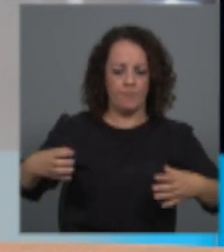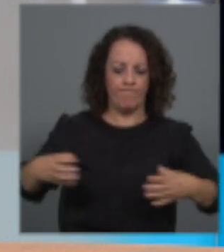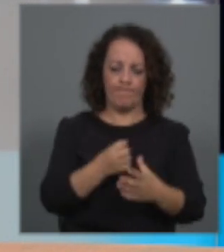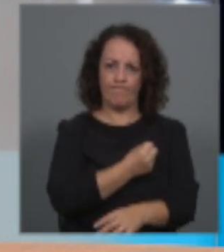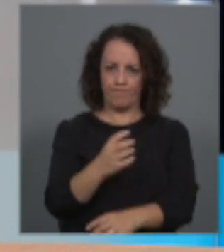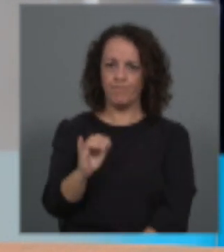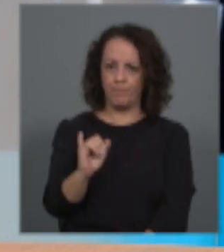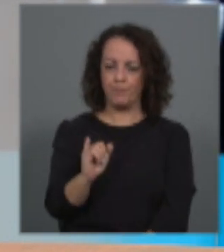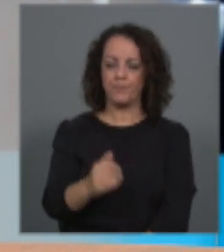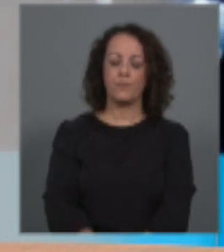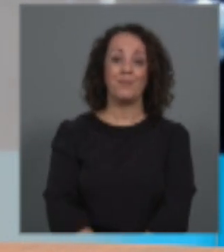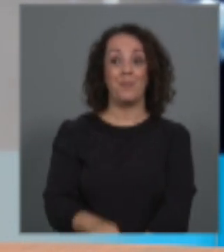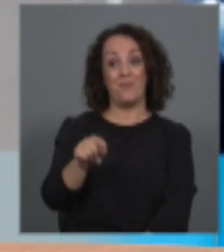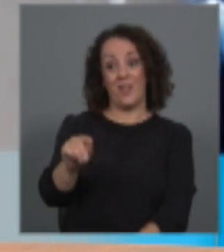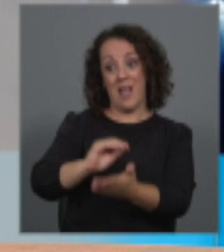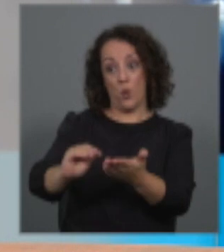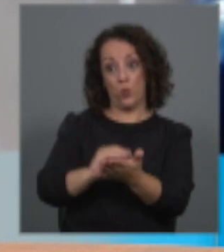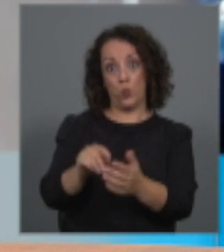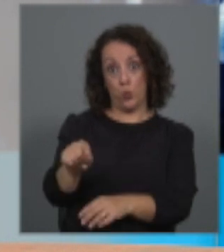este autor